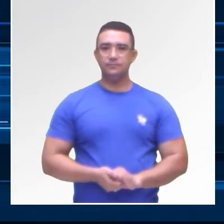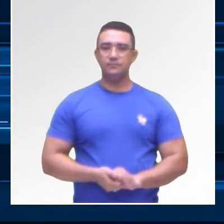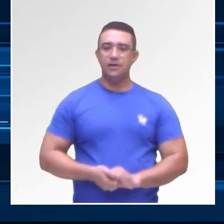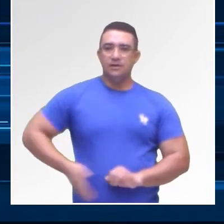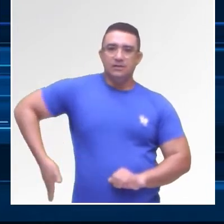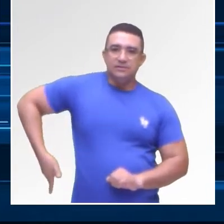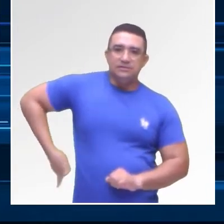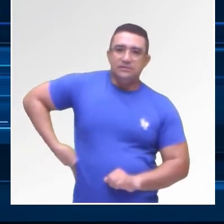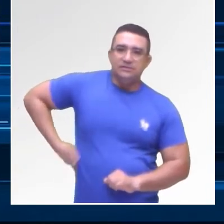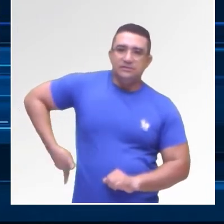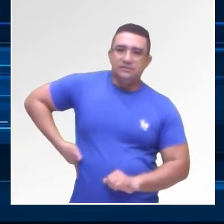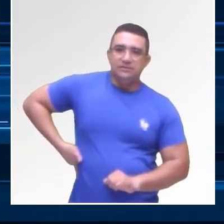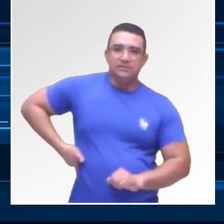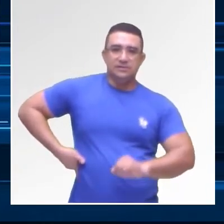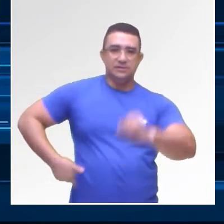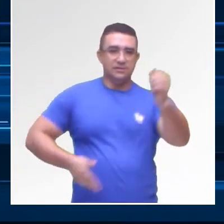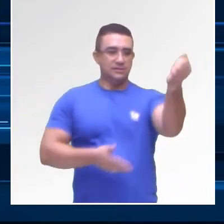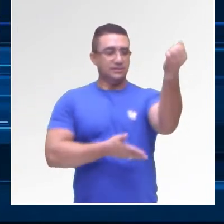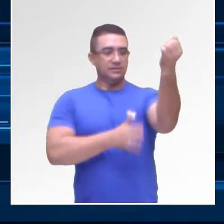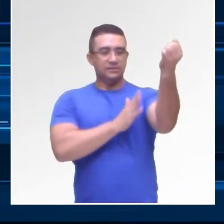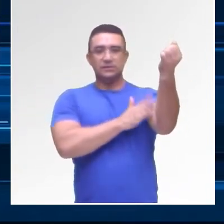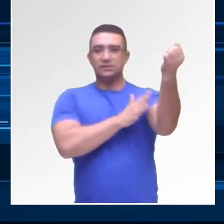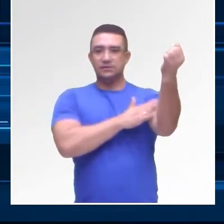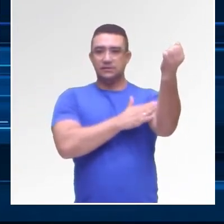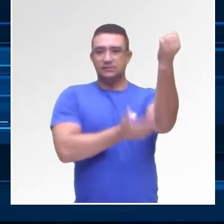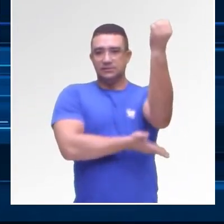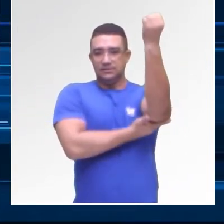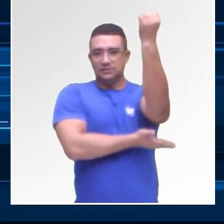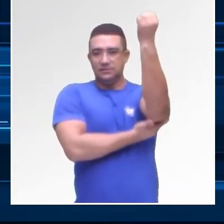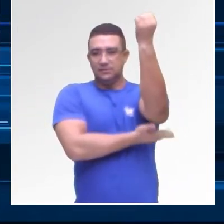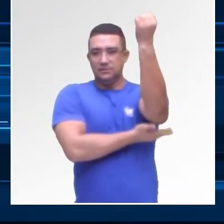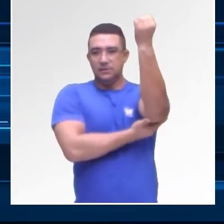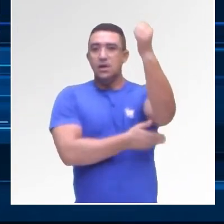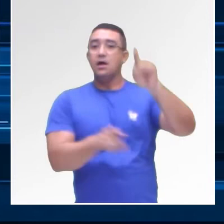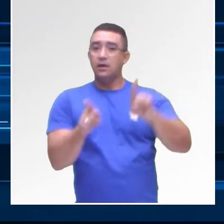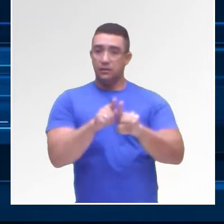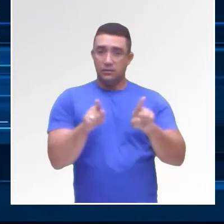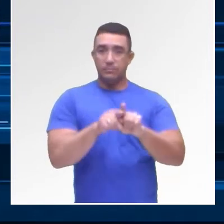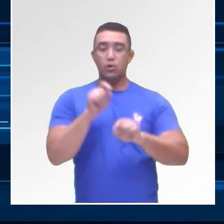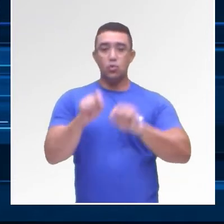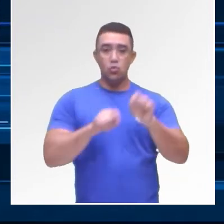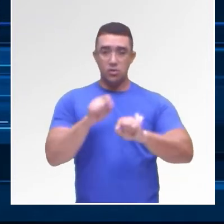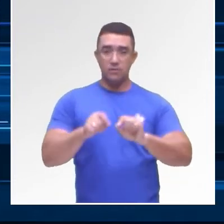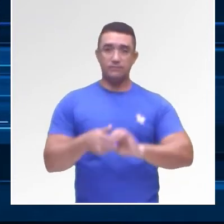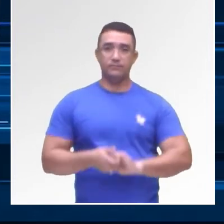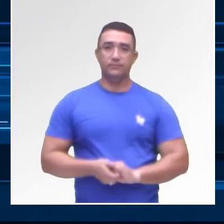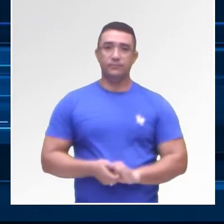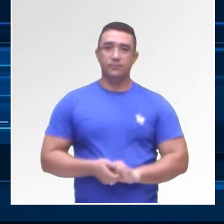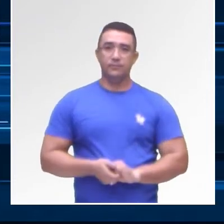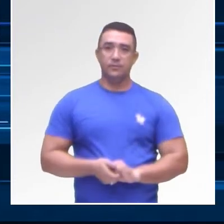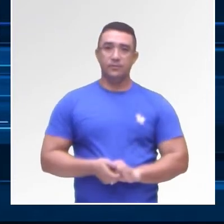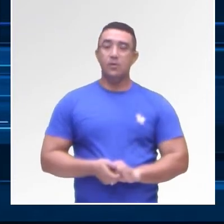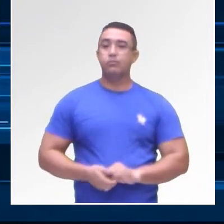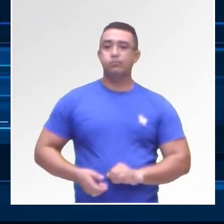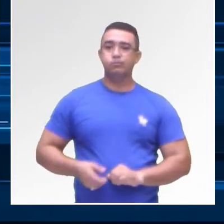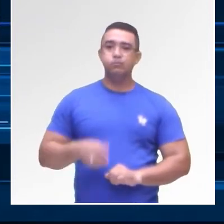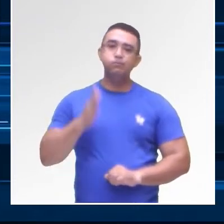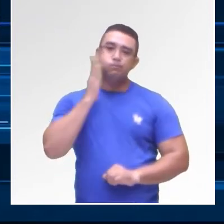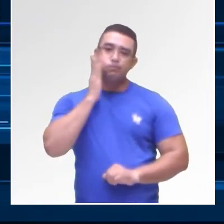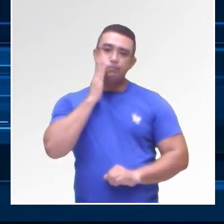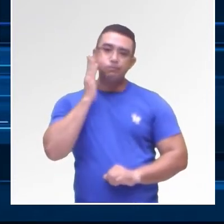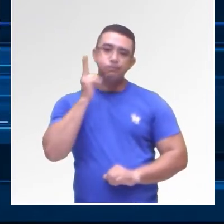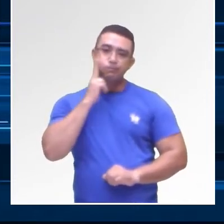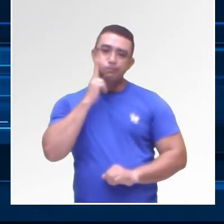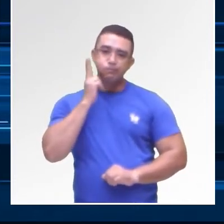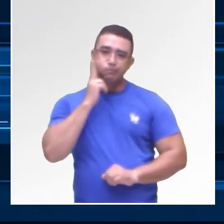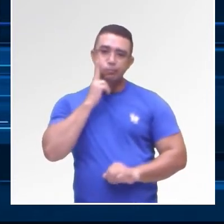O tríceps é muito trabalhado. E nos membros inferiores, os glúteos, o